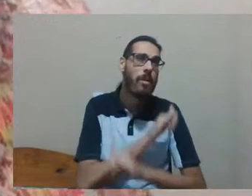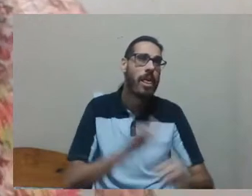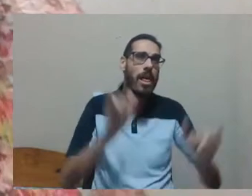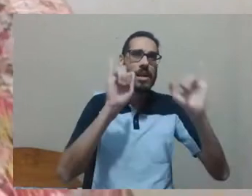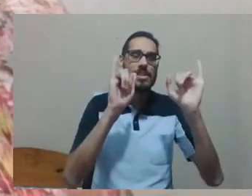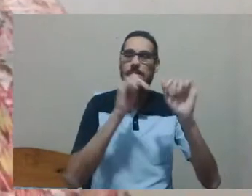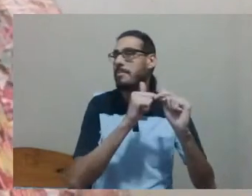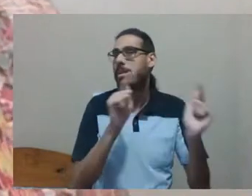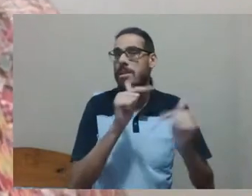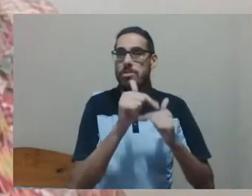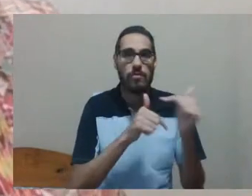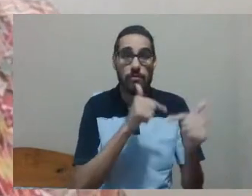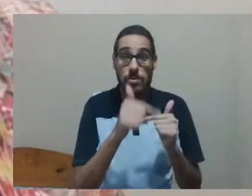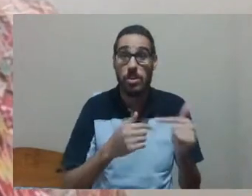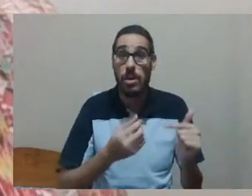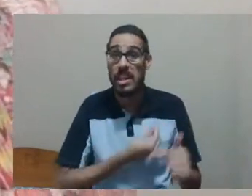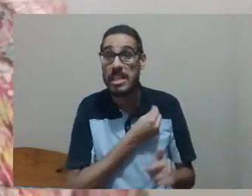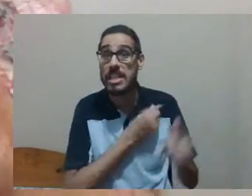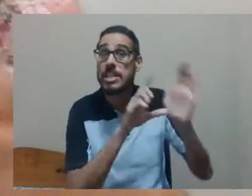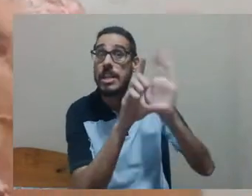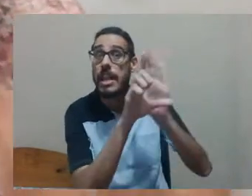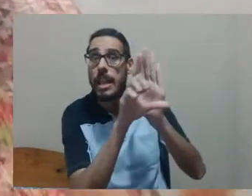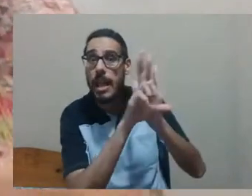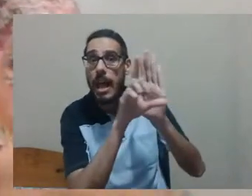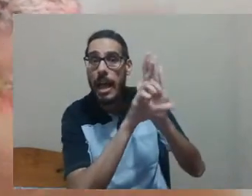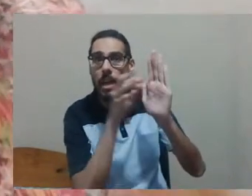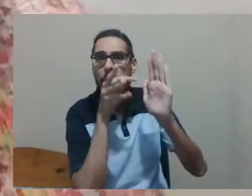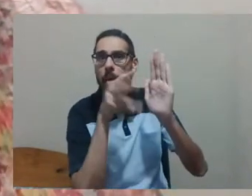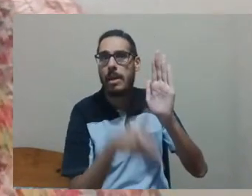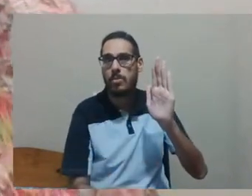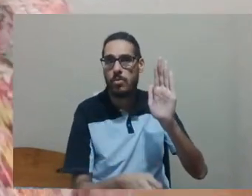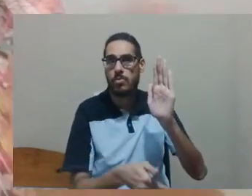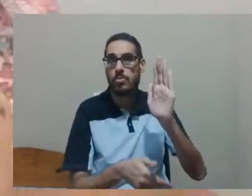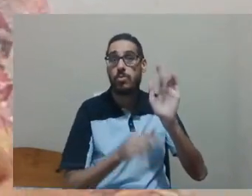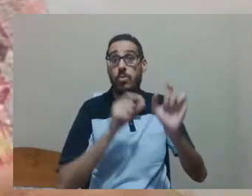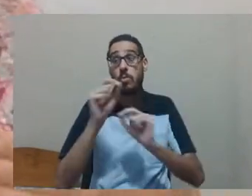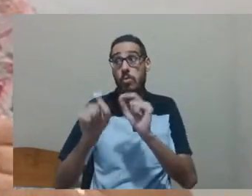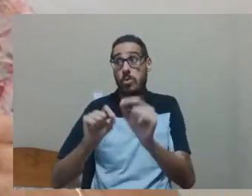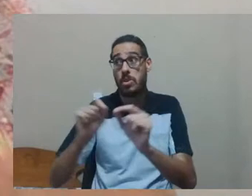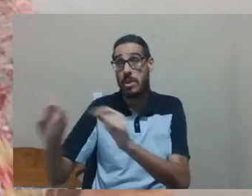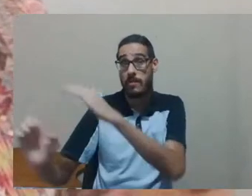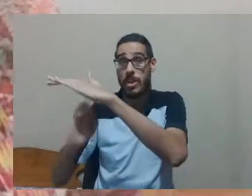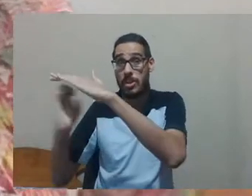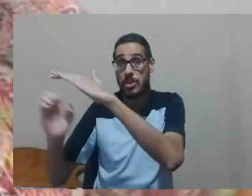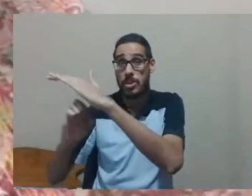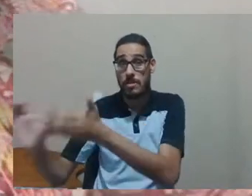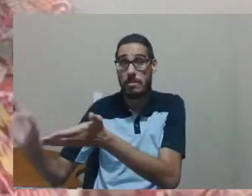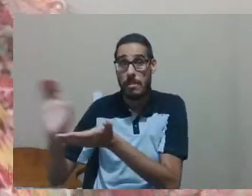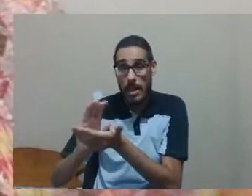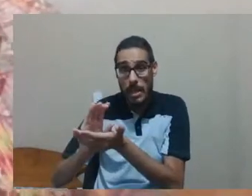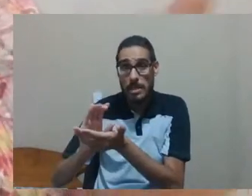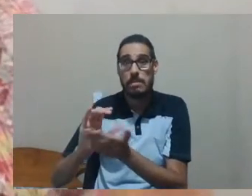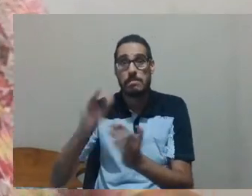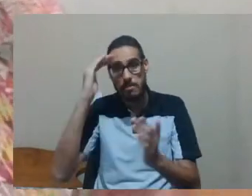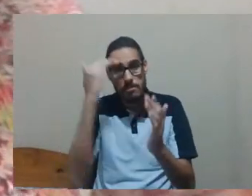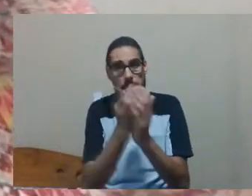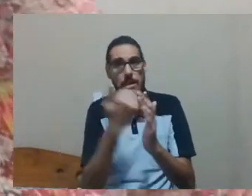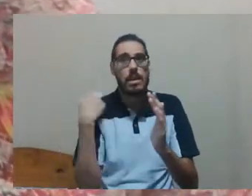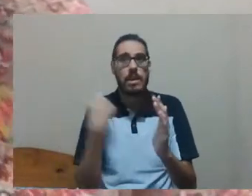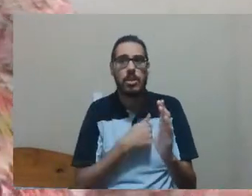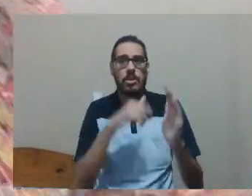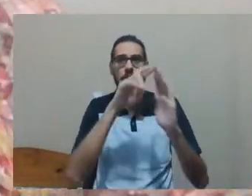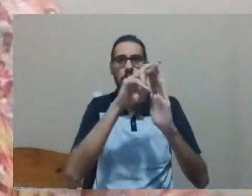temos leis para as questões todas. O que vem de empresa vem das nossas normativas de inovação,